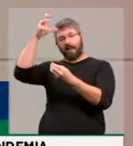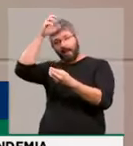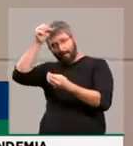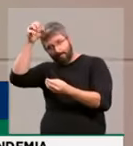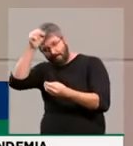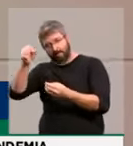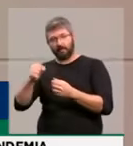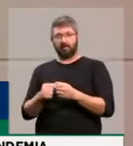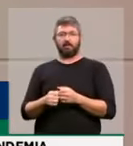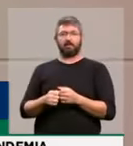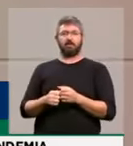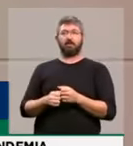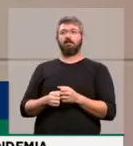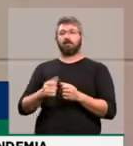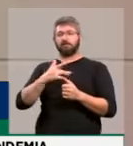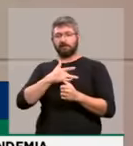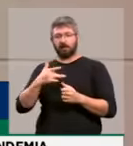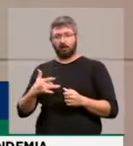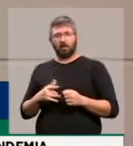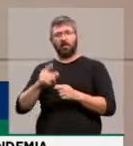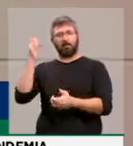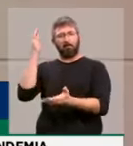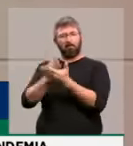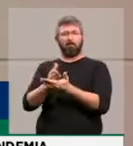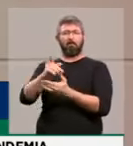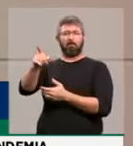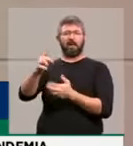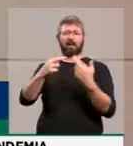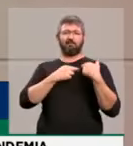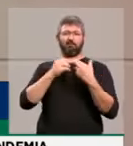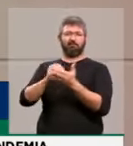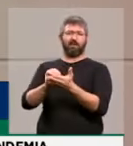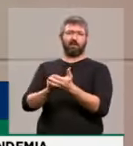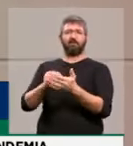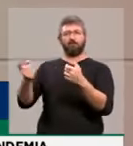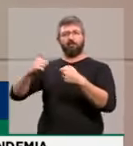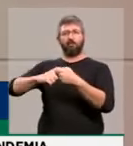ele, mesmo que ele fique bom, que pare de agir de forma irresponsável como vem agindo. Obrigado, presidente.